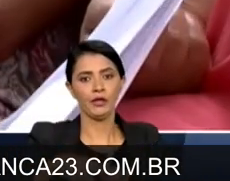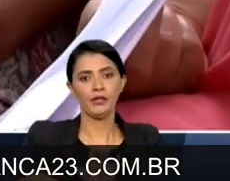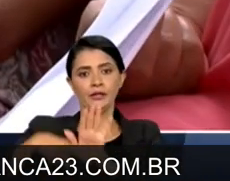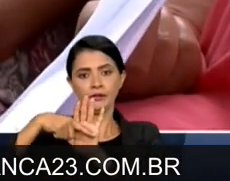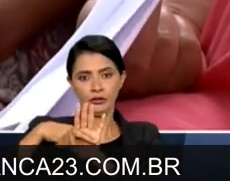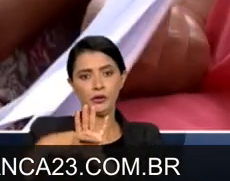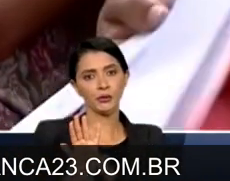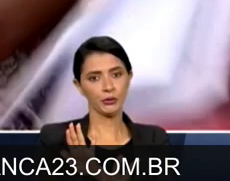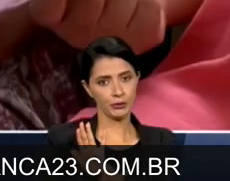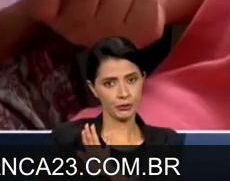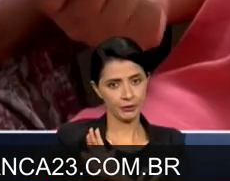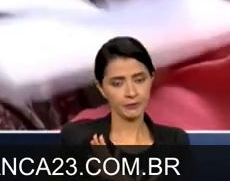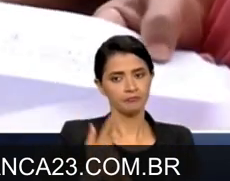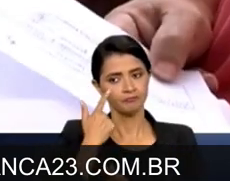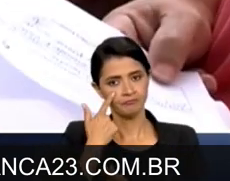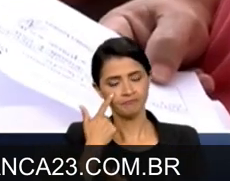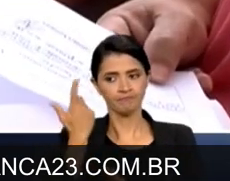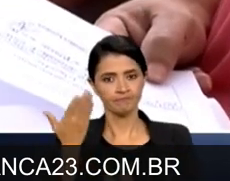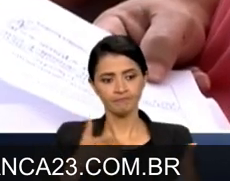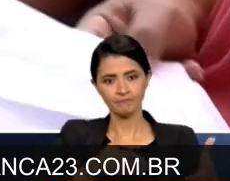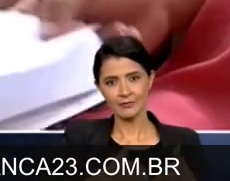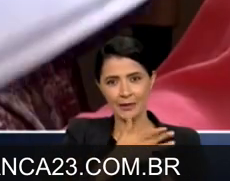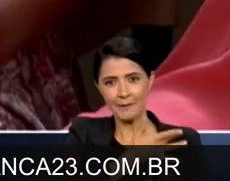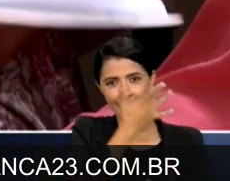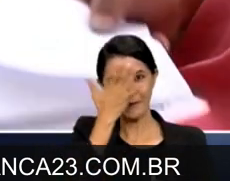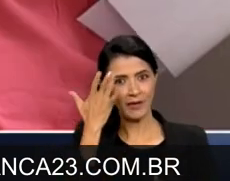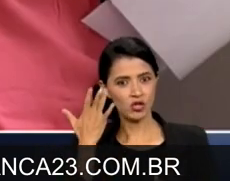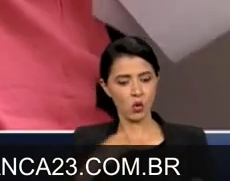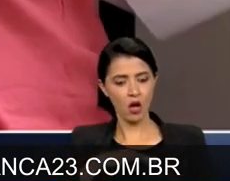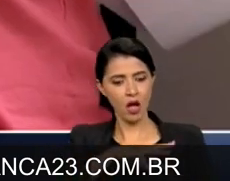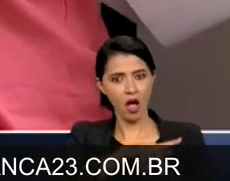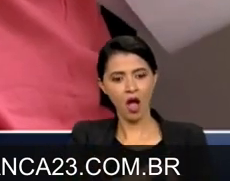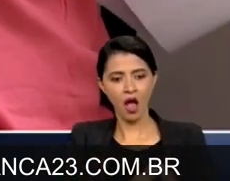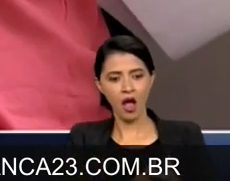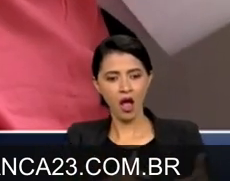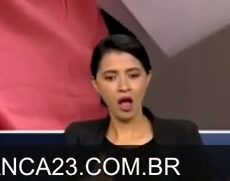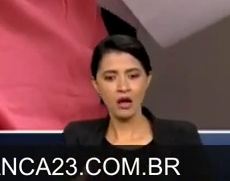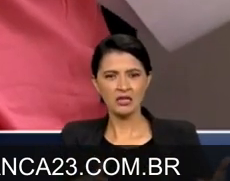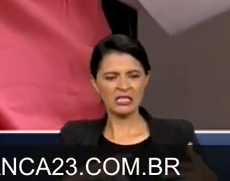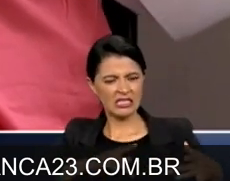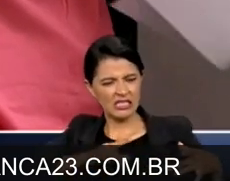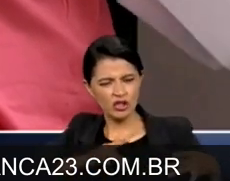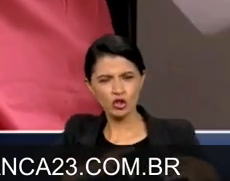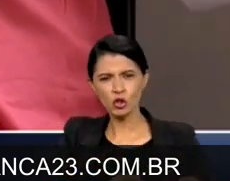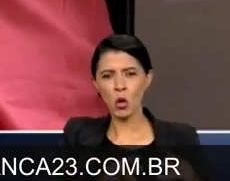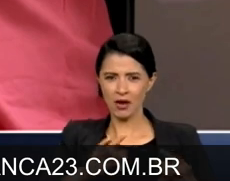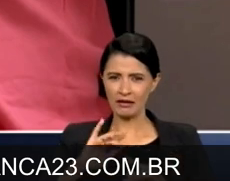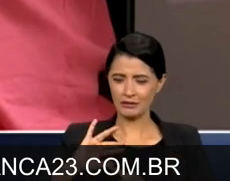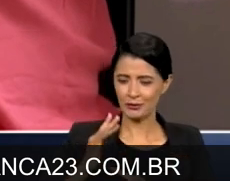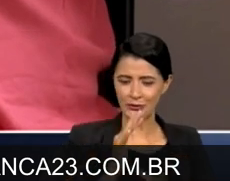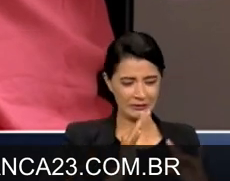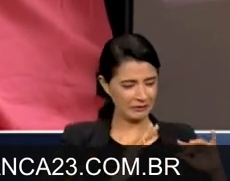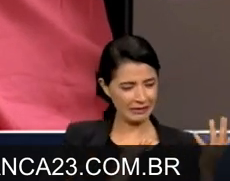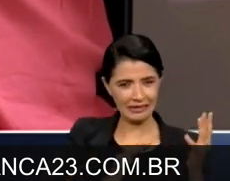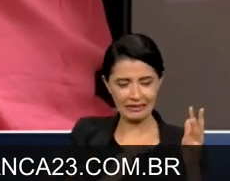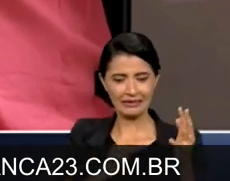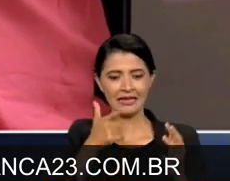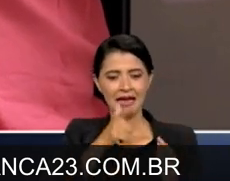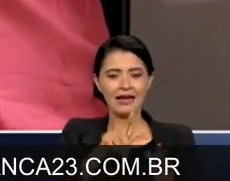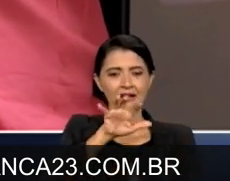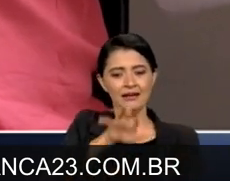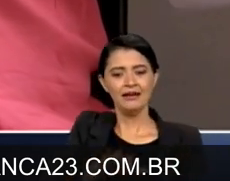negativos. Por um lado, o excesso de pessoas na Terra causa uma grande devastação na natureza e uma pressão